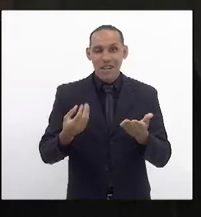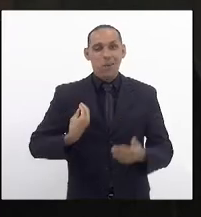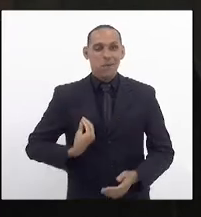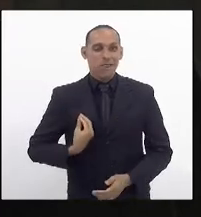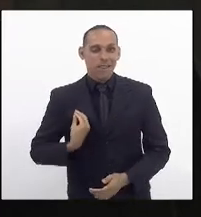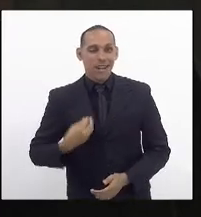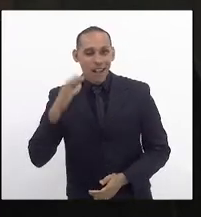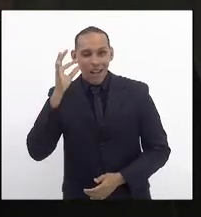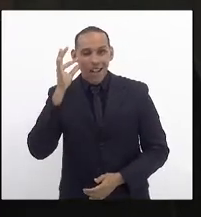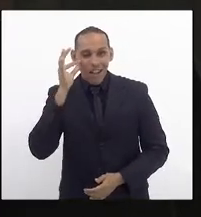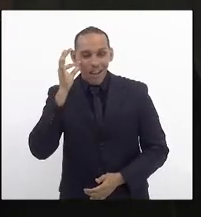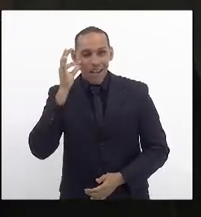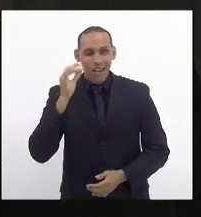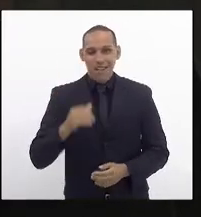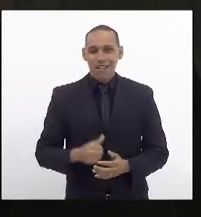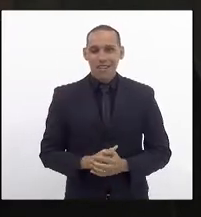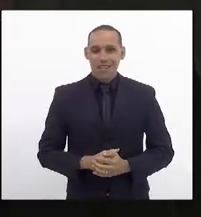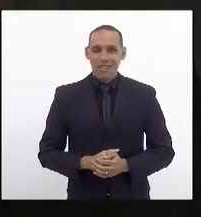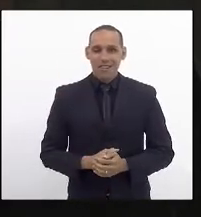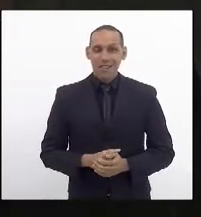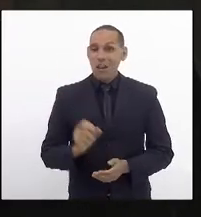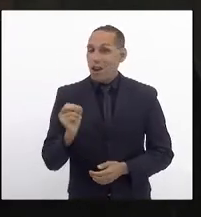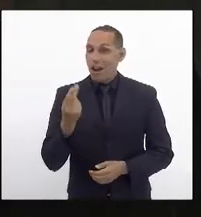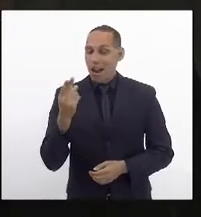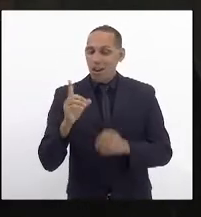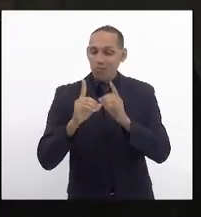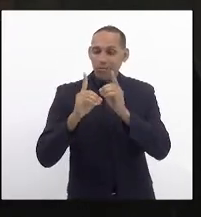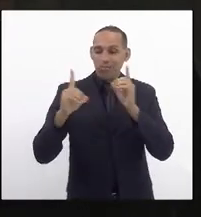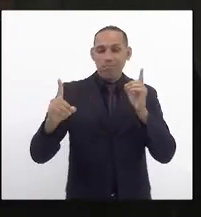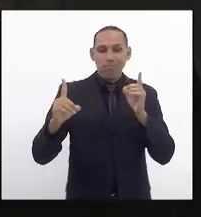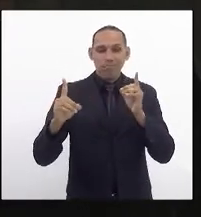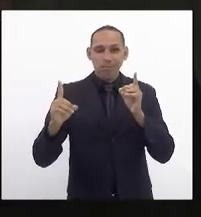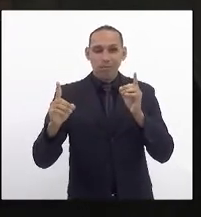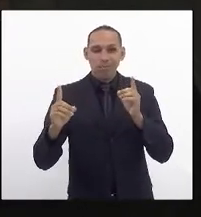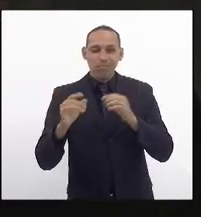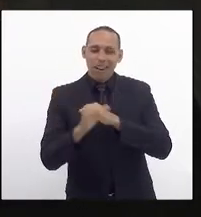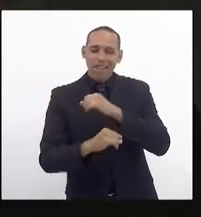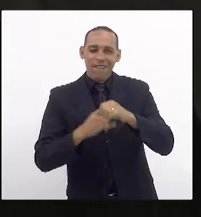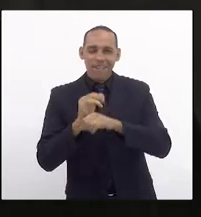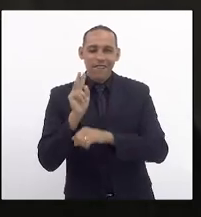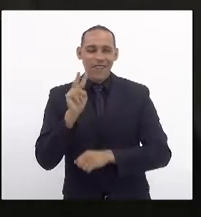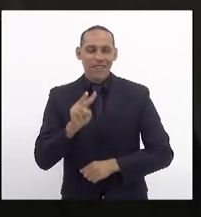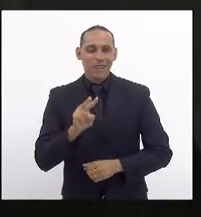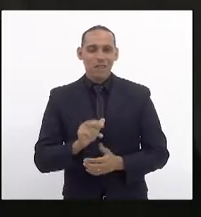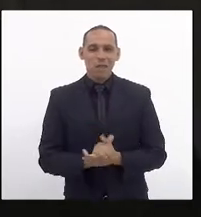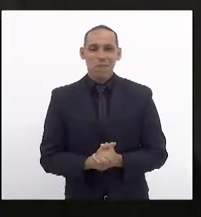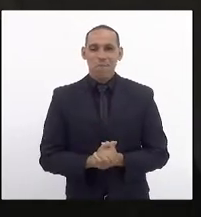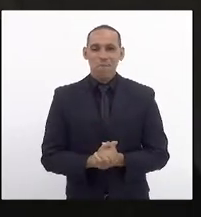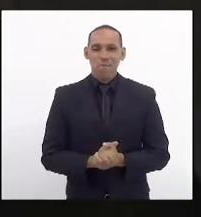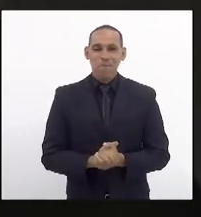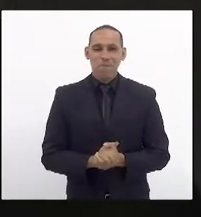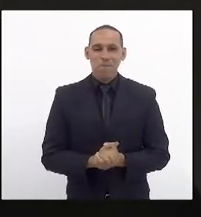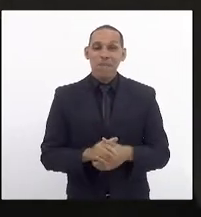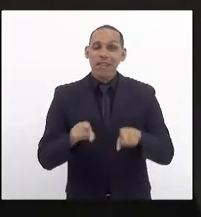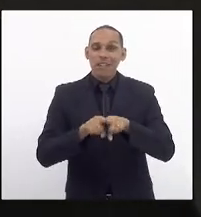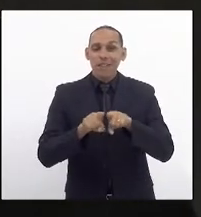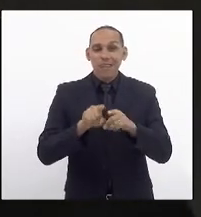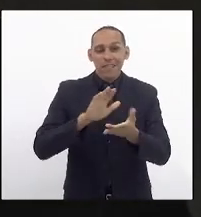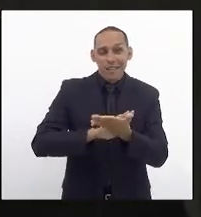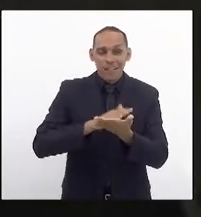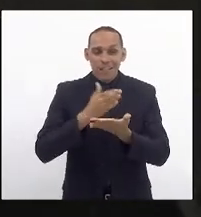presencial ou remota é o short